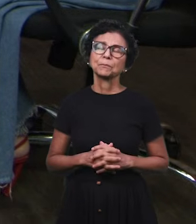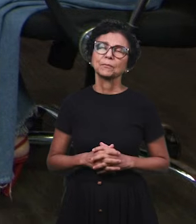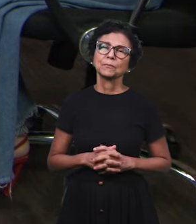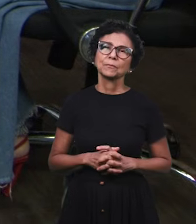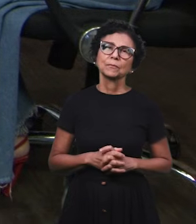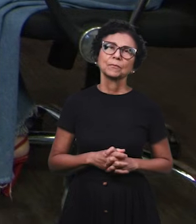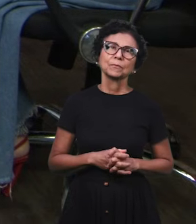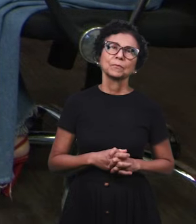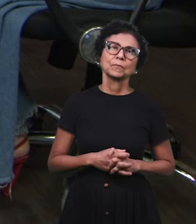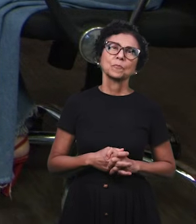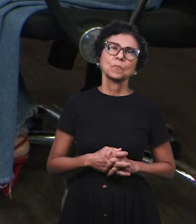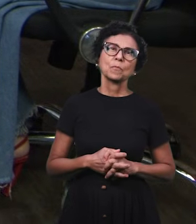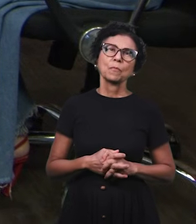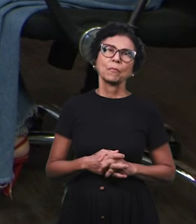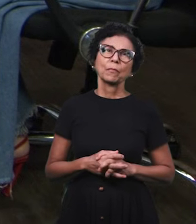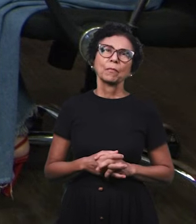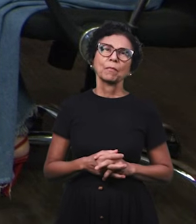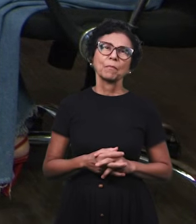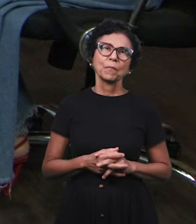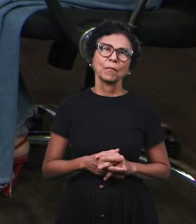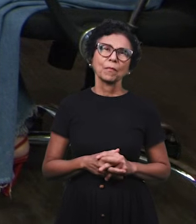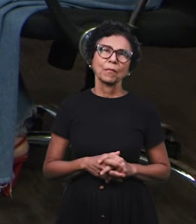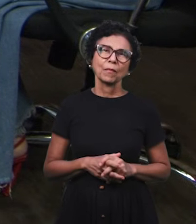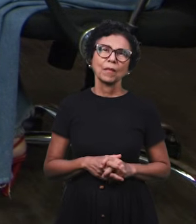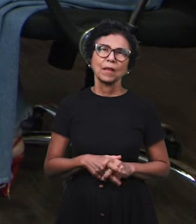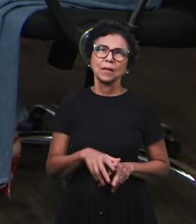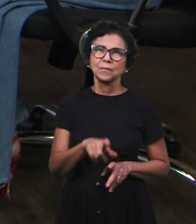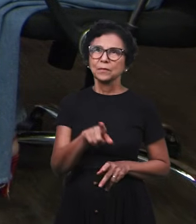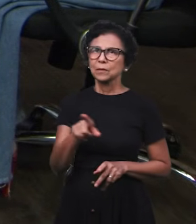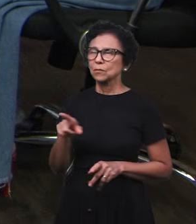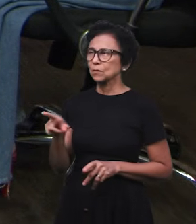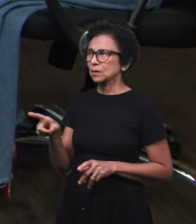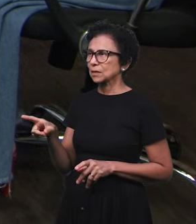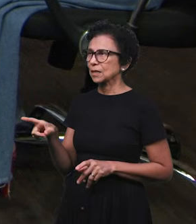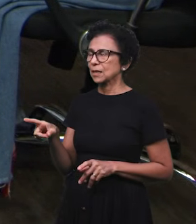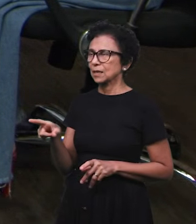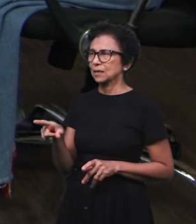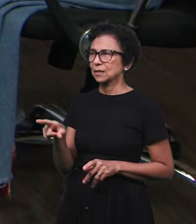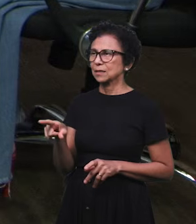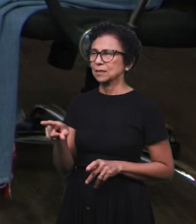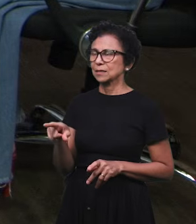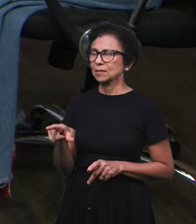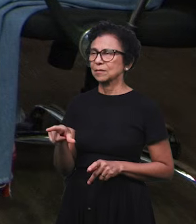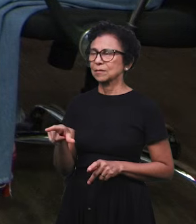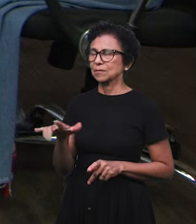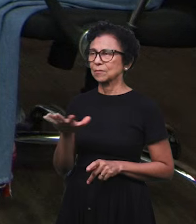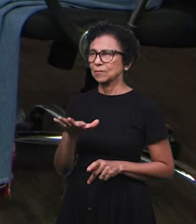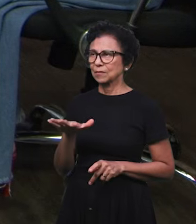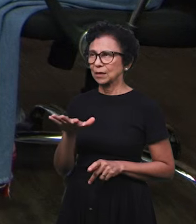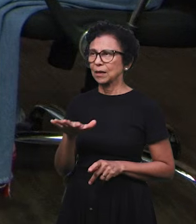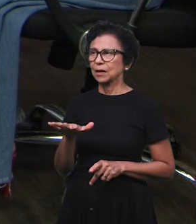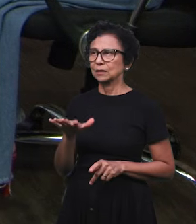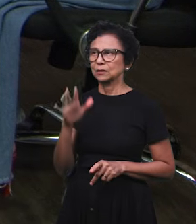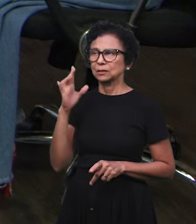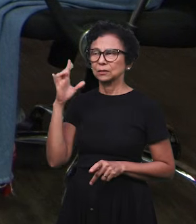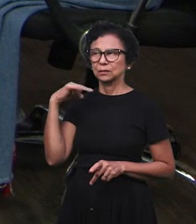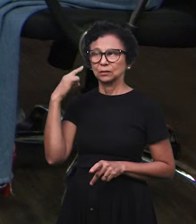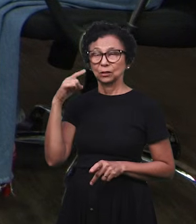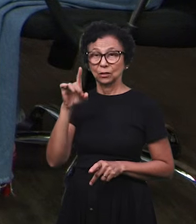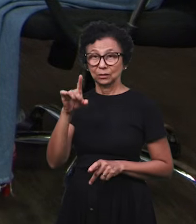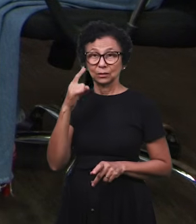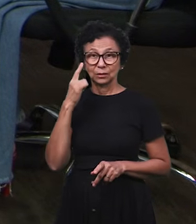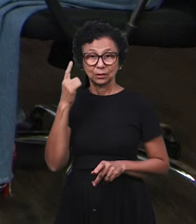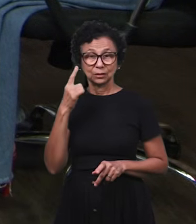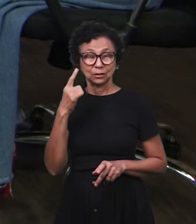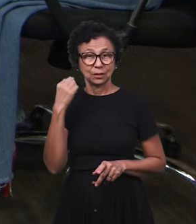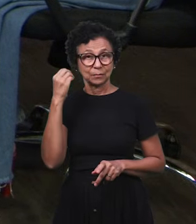com bastante estudante, né, de direito e aqueles que estão em casa também. Olha só uma experiência que eu tive. Ninguém perguntou de